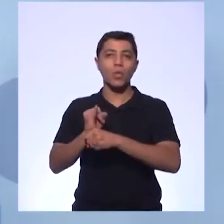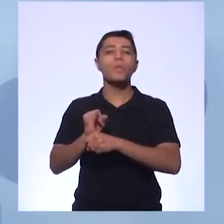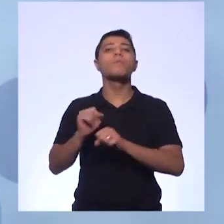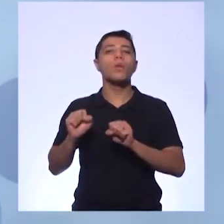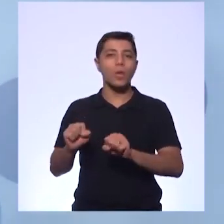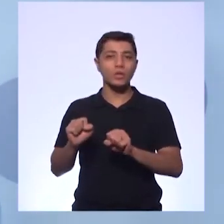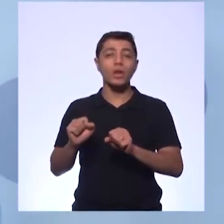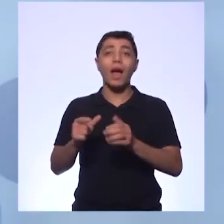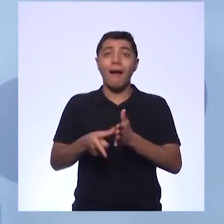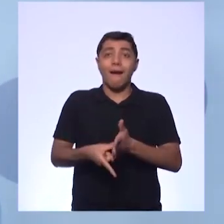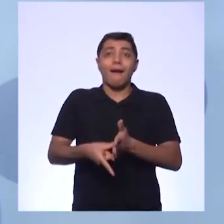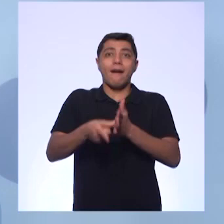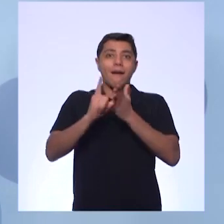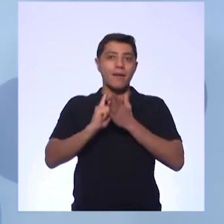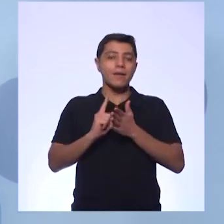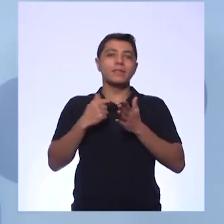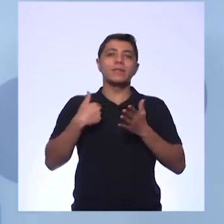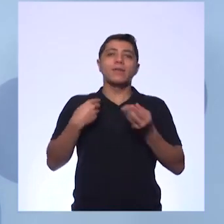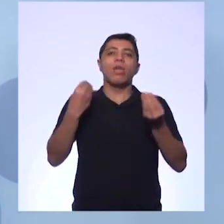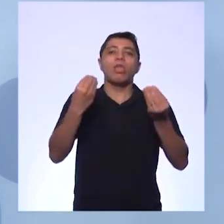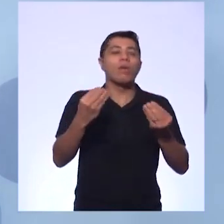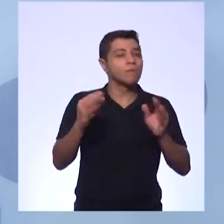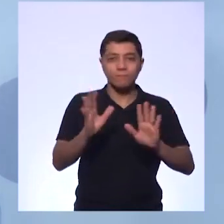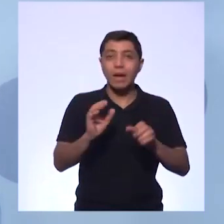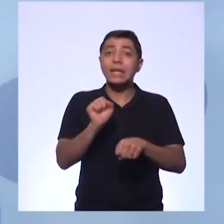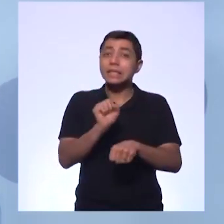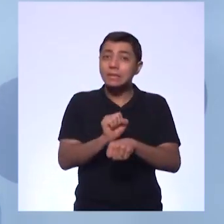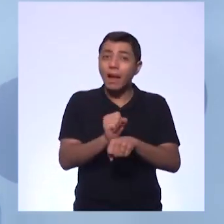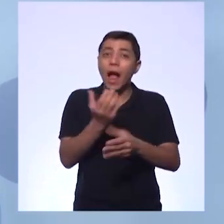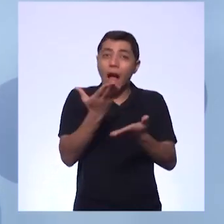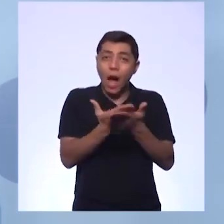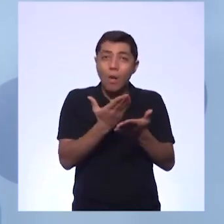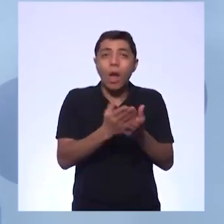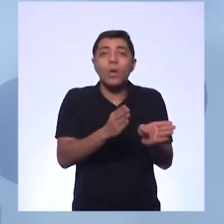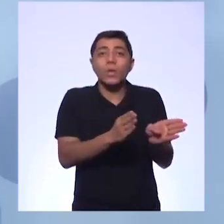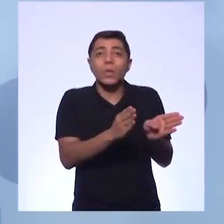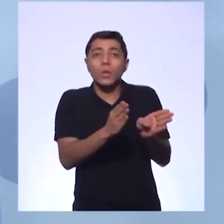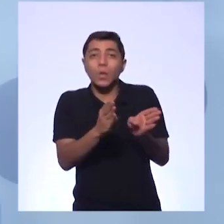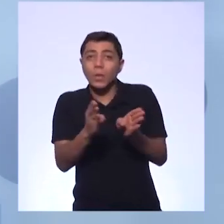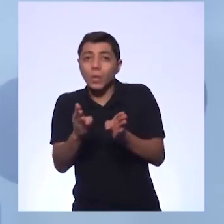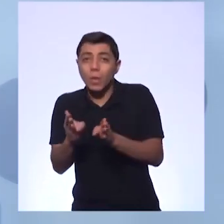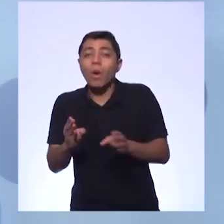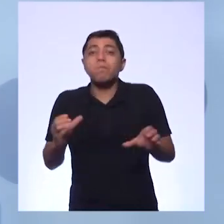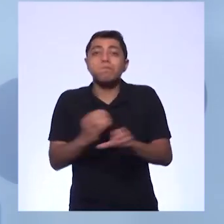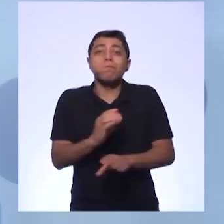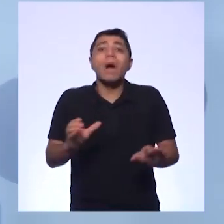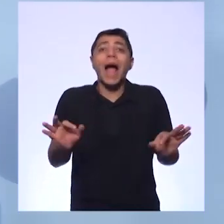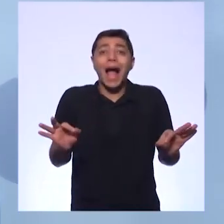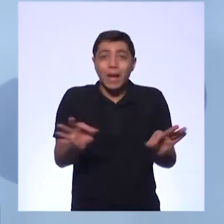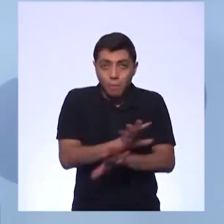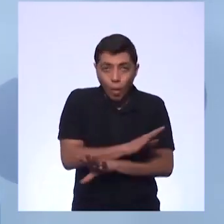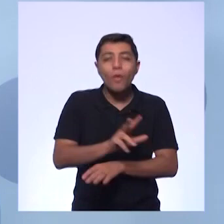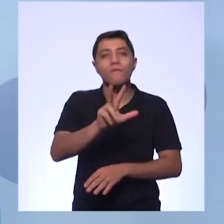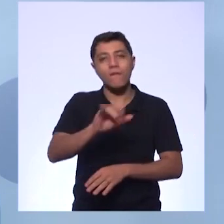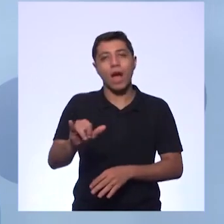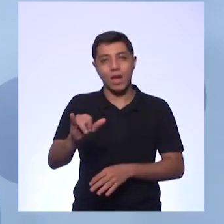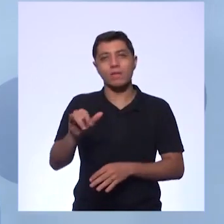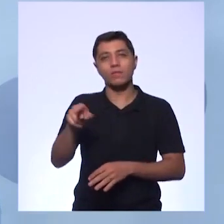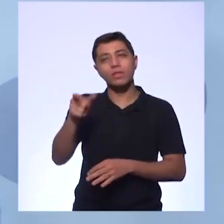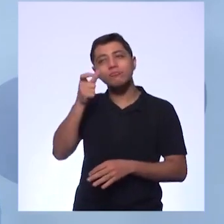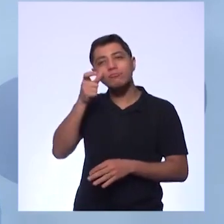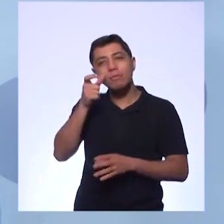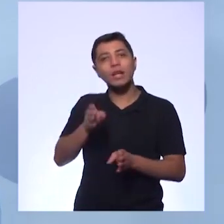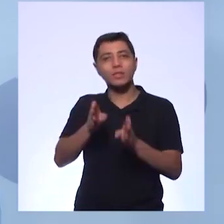com antecedência, geralmente a gente coloca depois. Então os links dos vídeos vão estar disponíveis, mas também no próprio YouTube você consegue